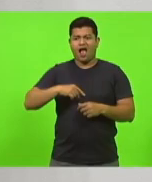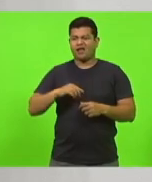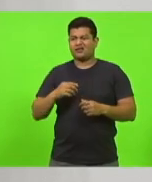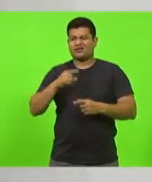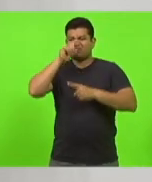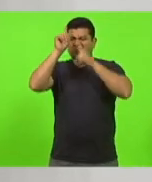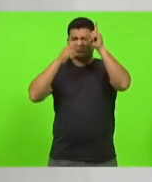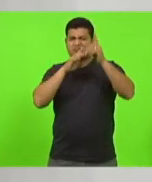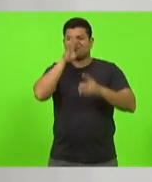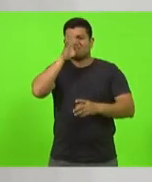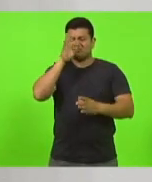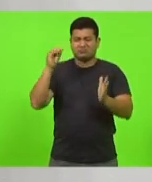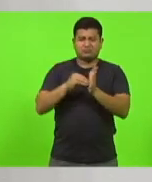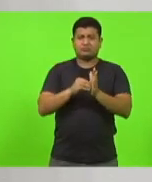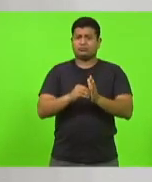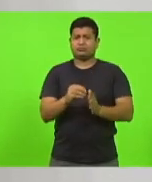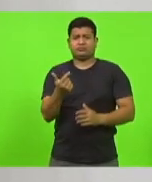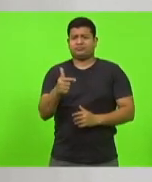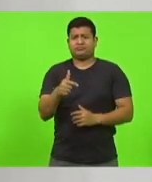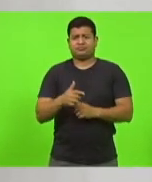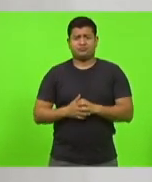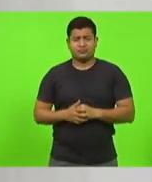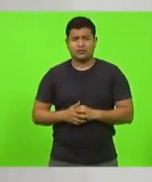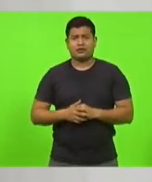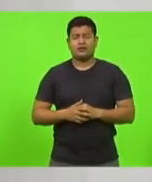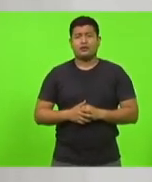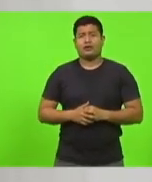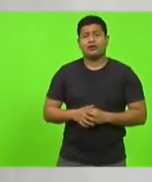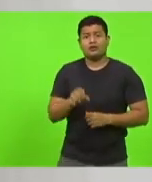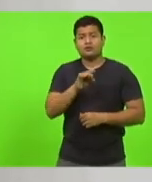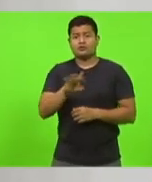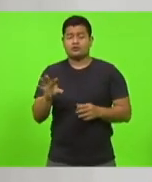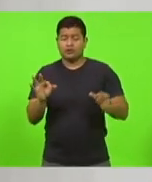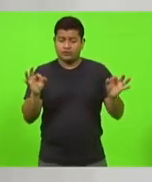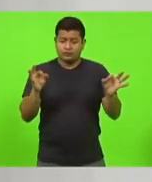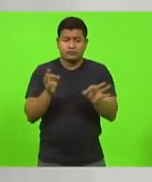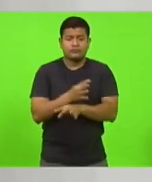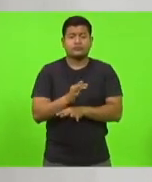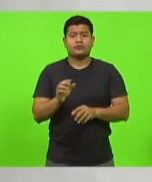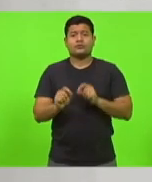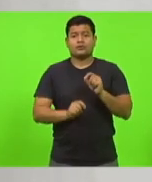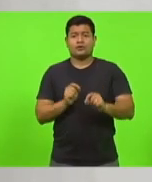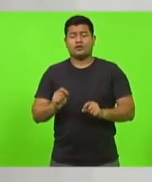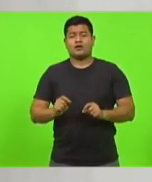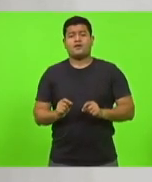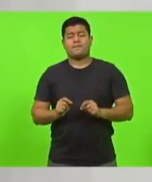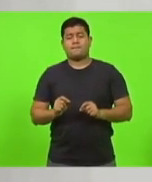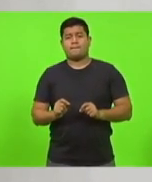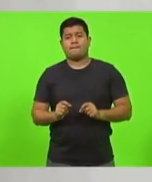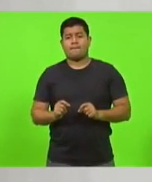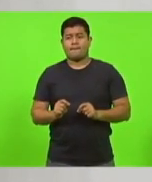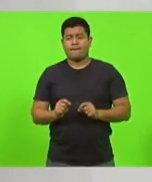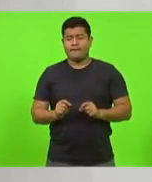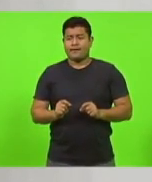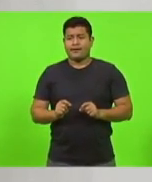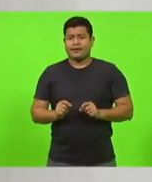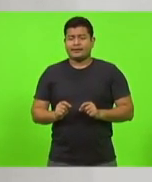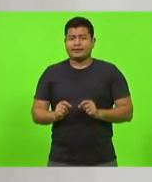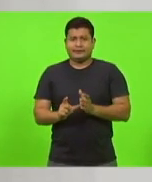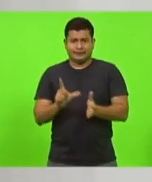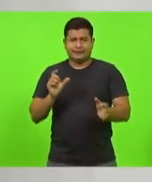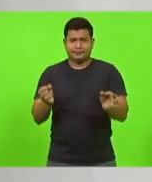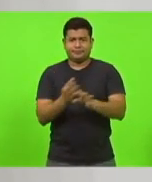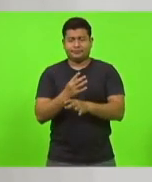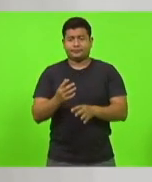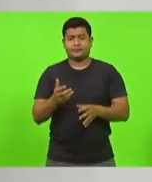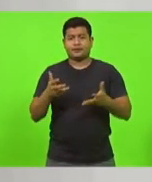rebelia. E eu só não quero, eu quero só terminar aqui na minha fala, dizendo que a